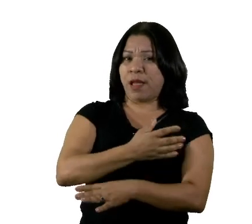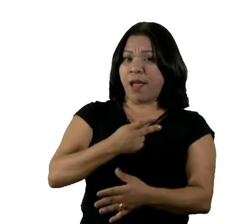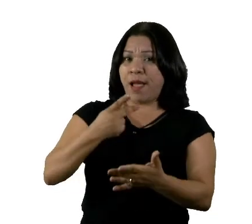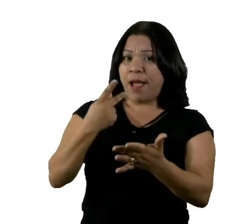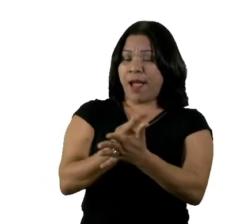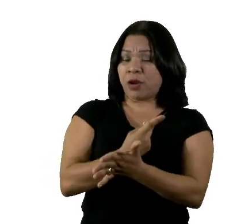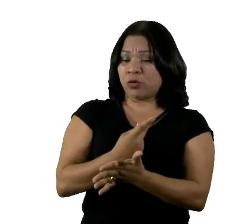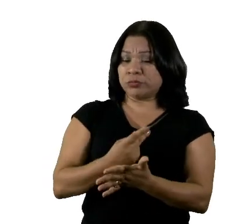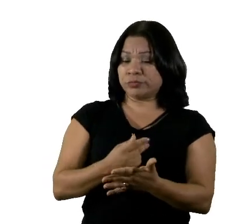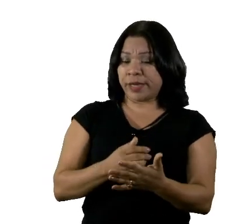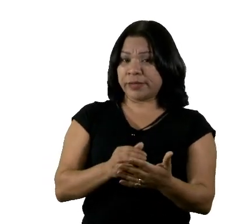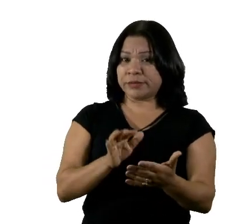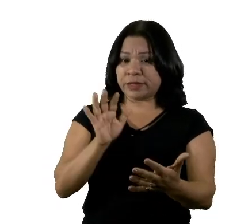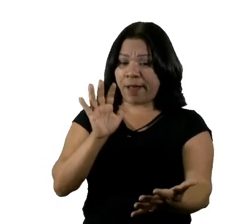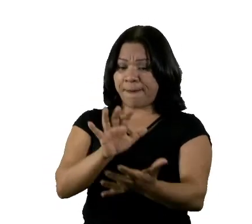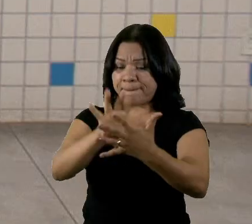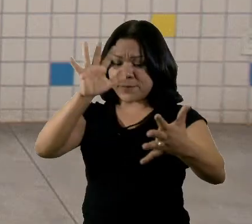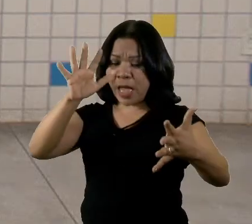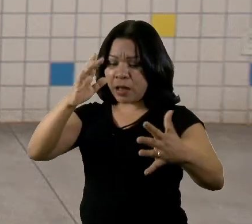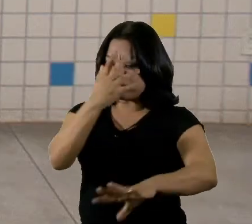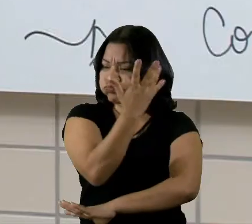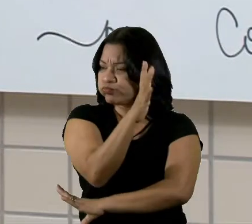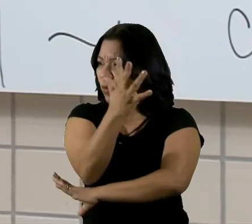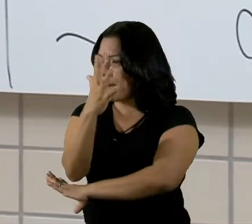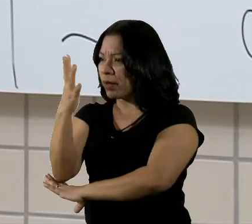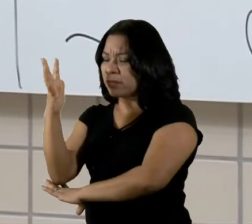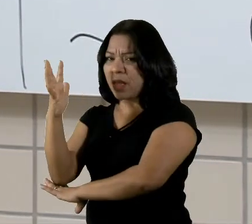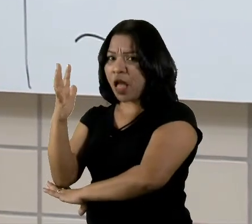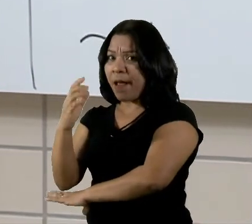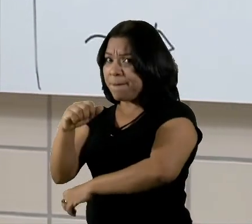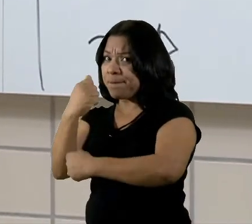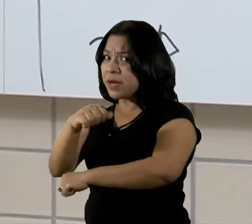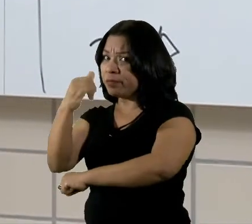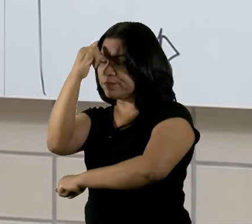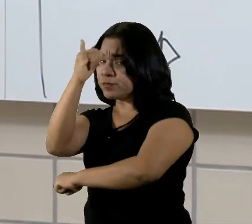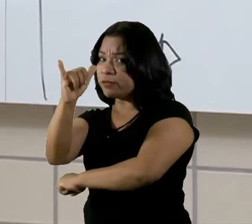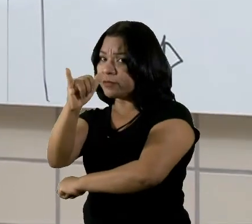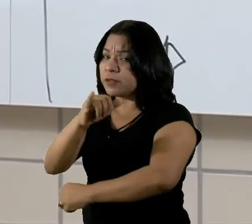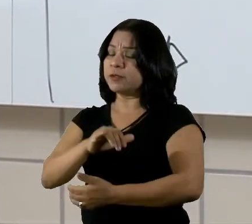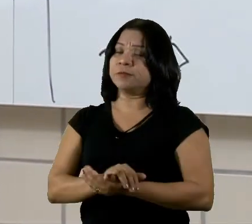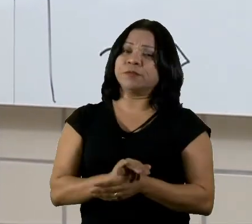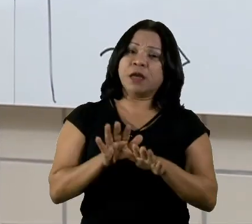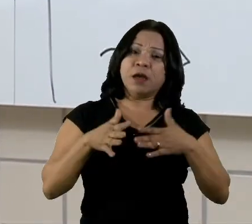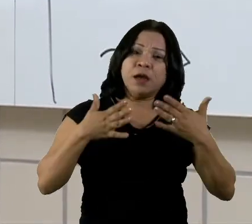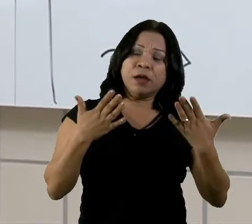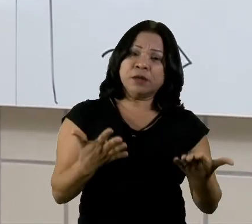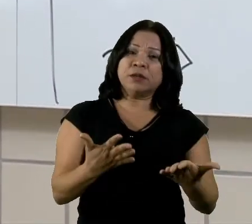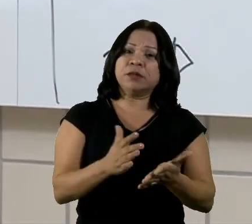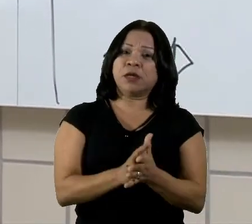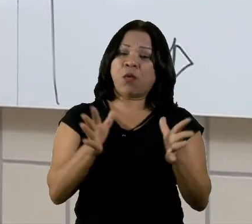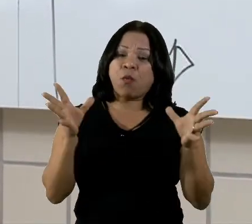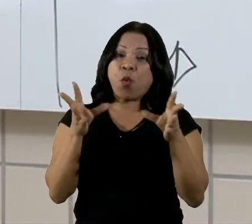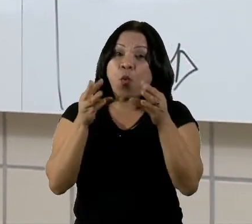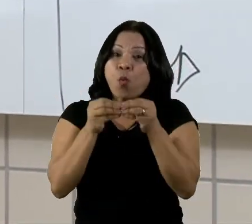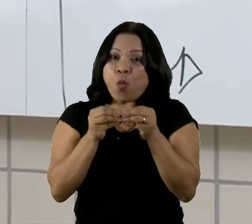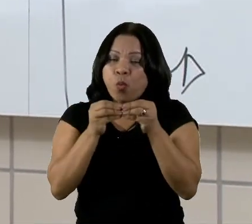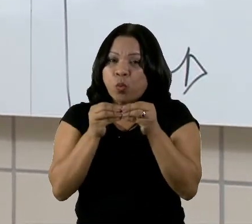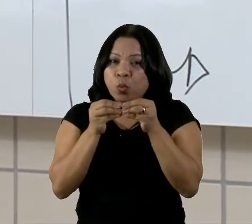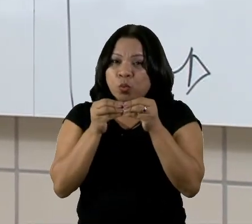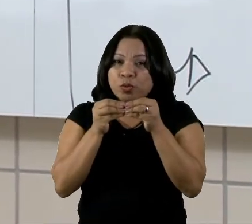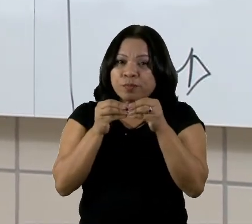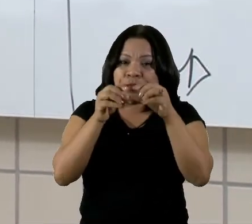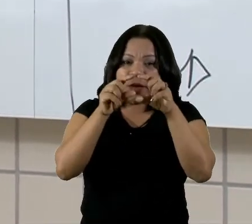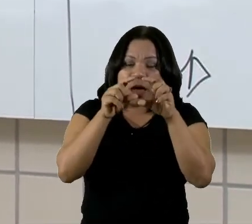ambientais e deve ser evitado. Aí eu concluí o meu parágrafo. Essa parte que está de azul é